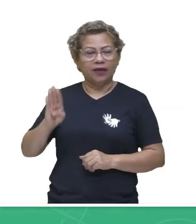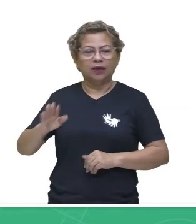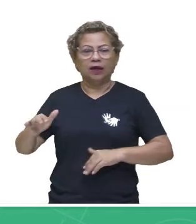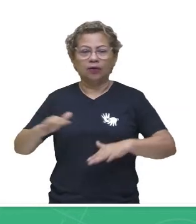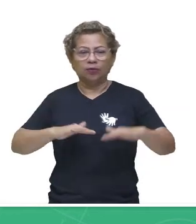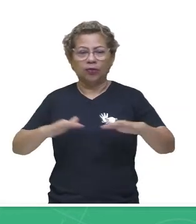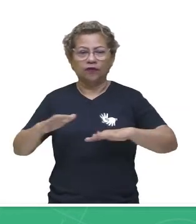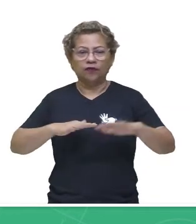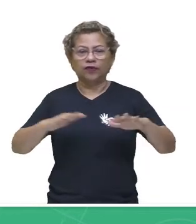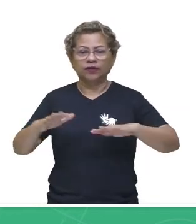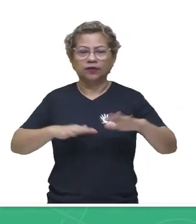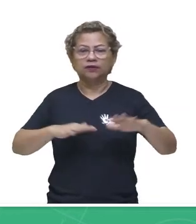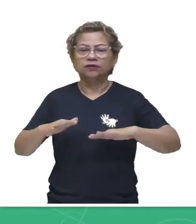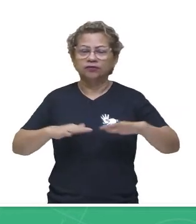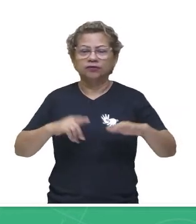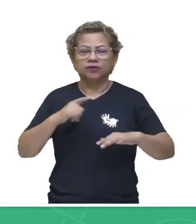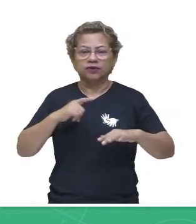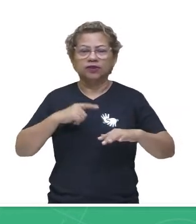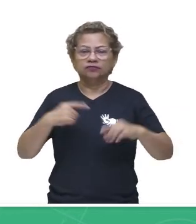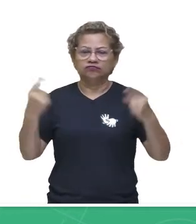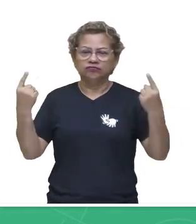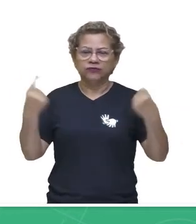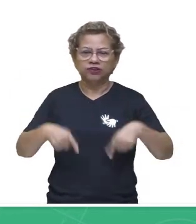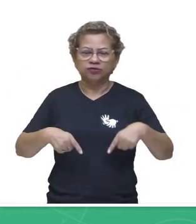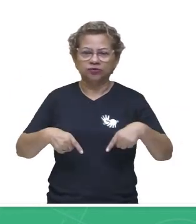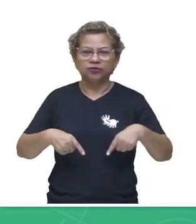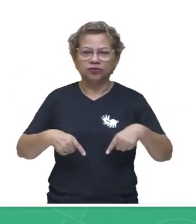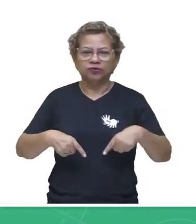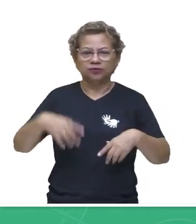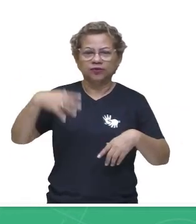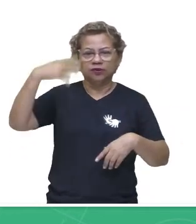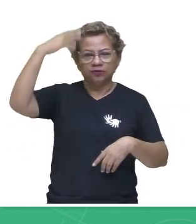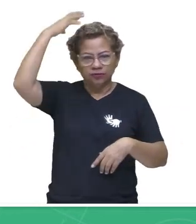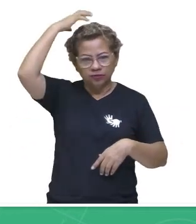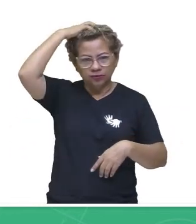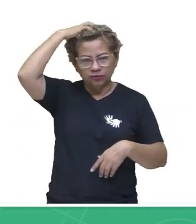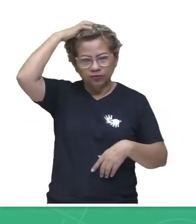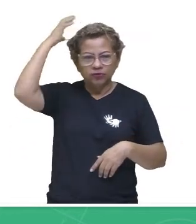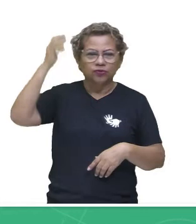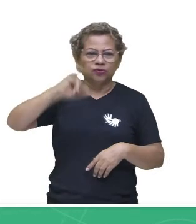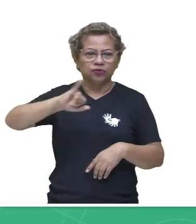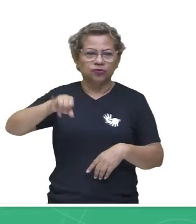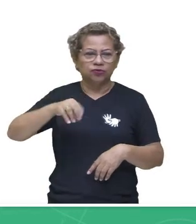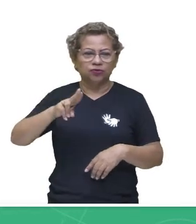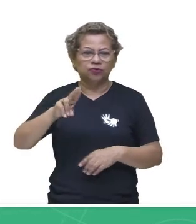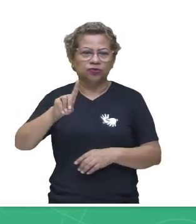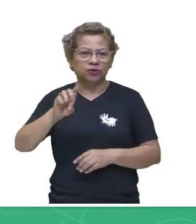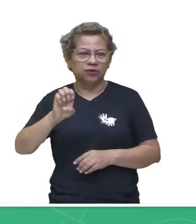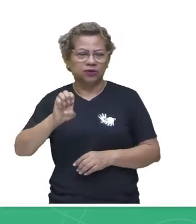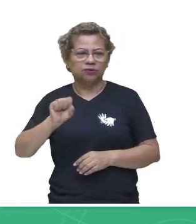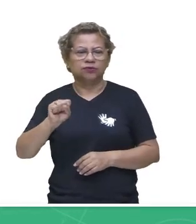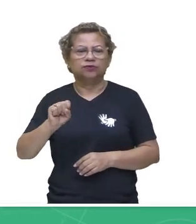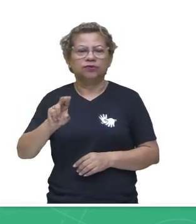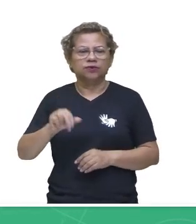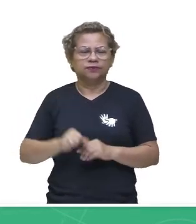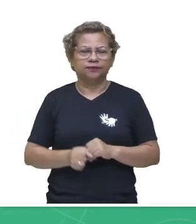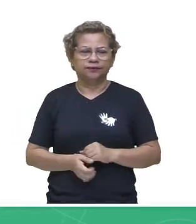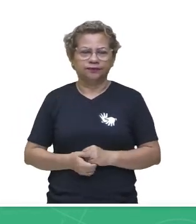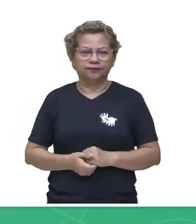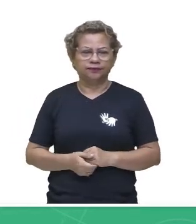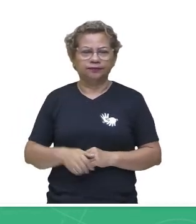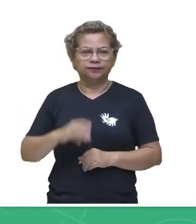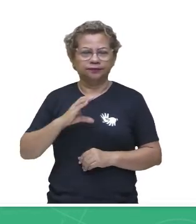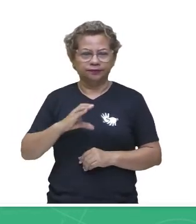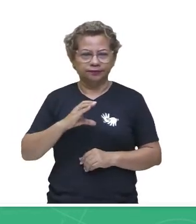C. O genocídio armênio promovido pelos turcos. D. As disputas entre bolcheviques e mencheviques na Rússia.